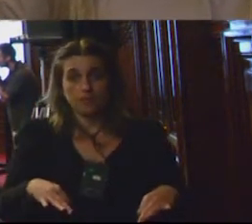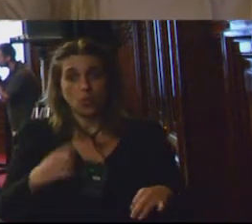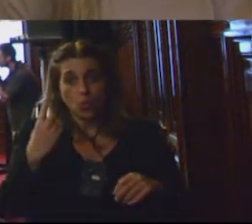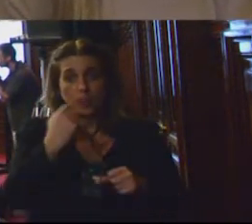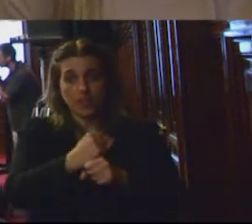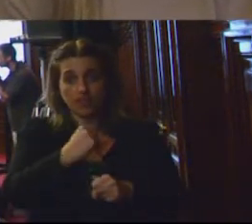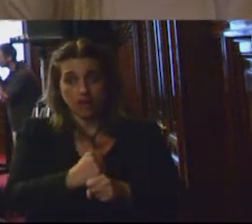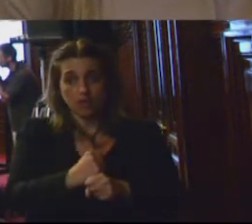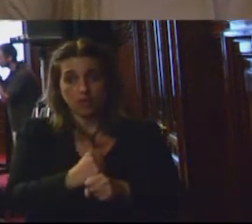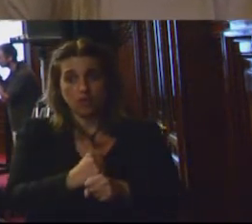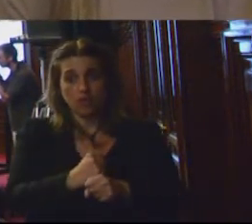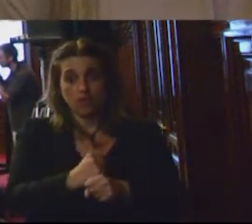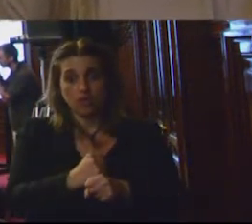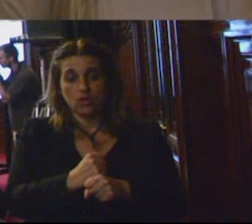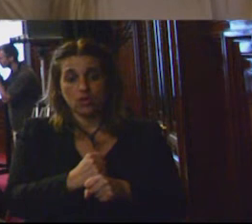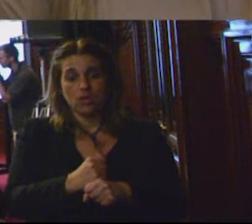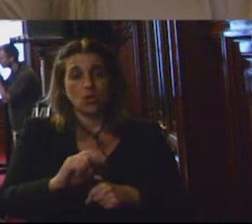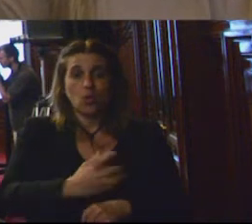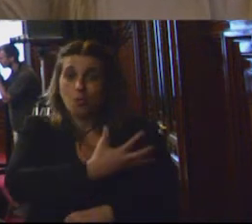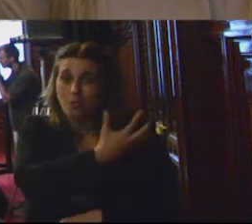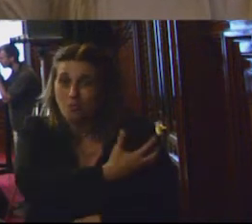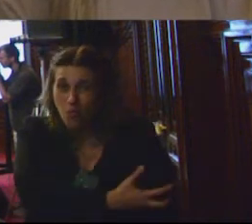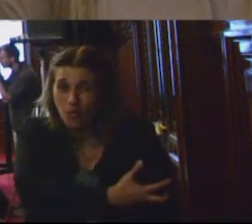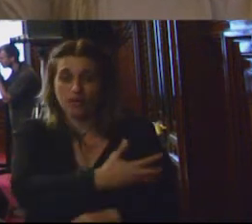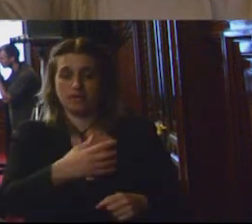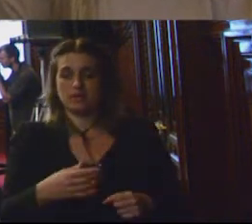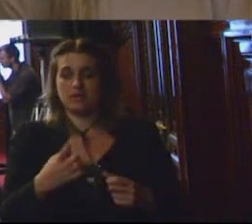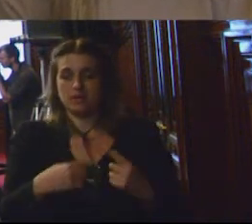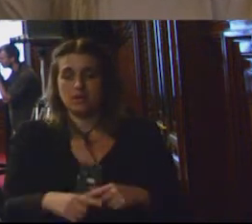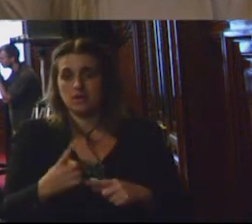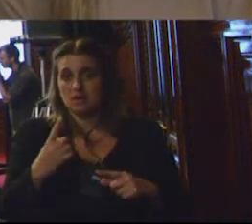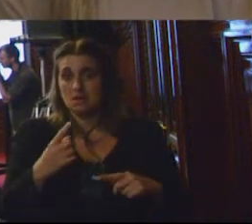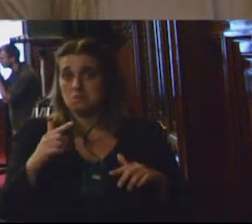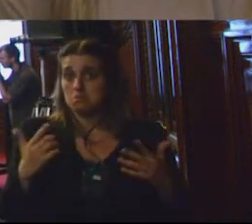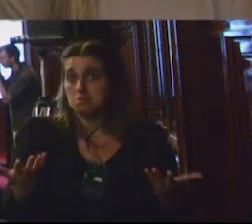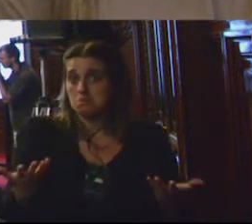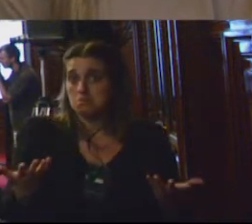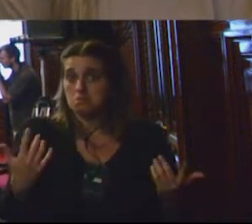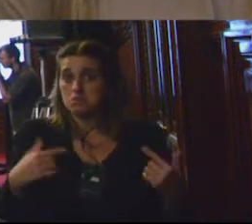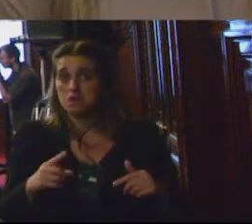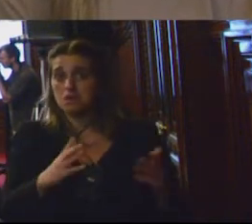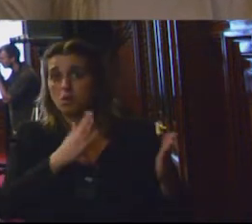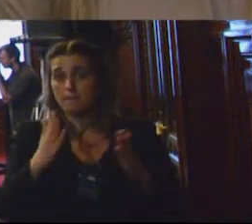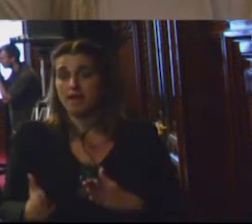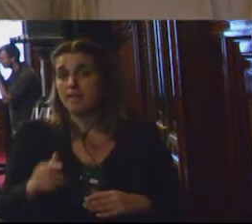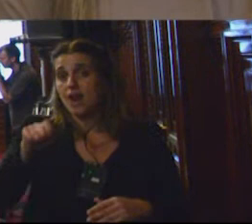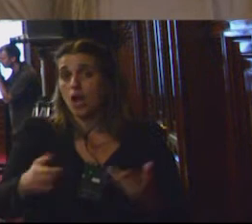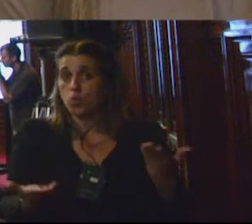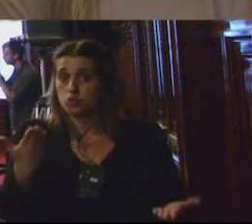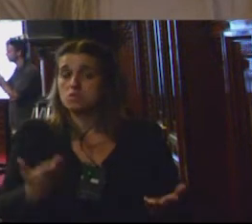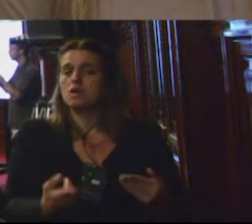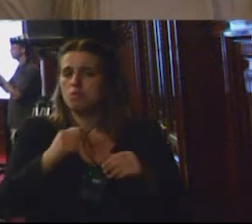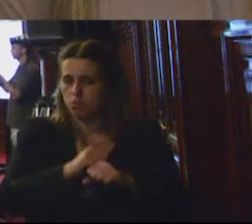jus à gratuidade e justiça, poderá ser dele exigido o pagamento de custos do processo e será ele negado o